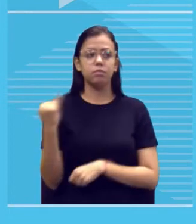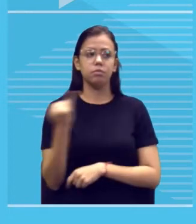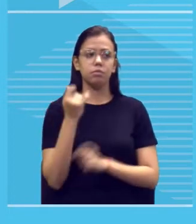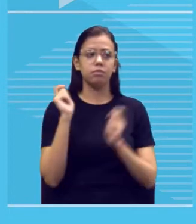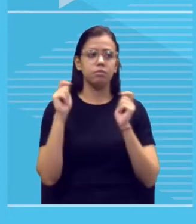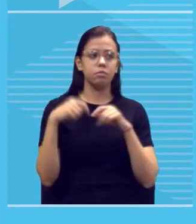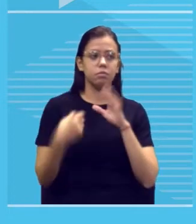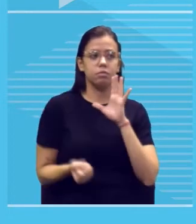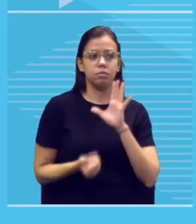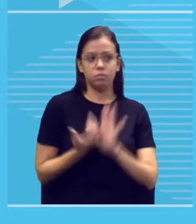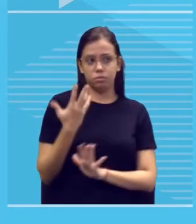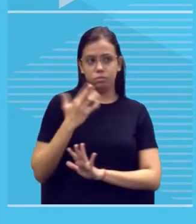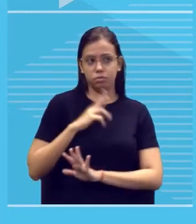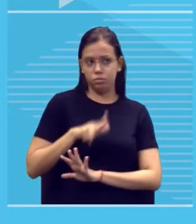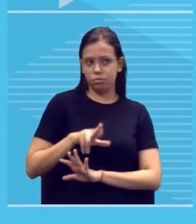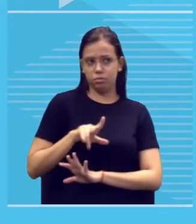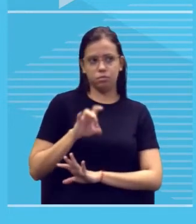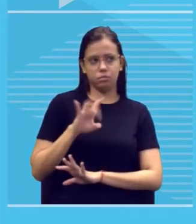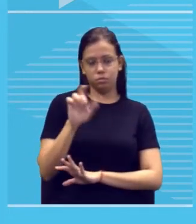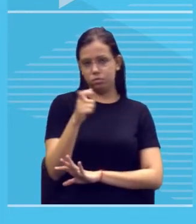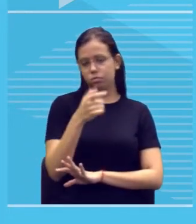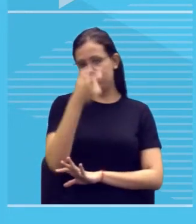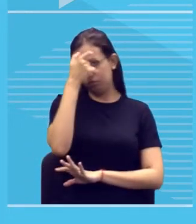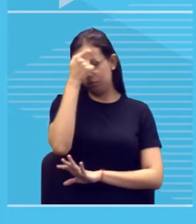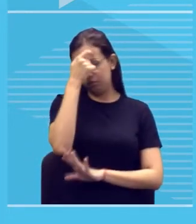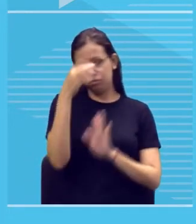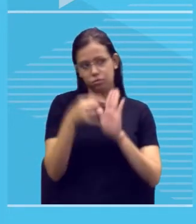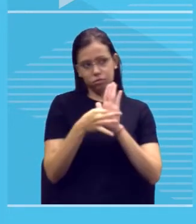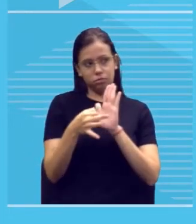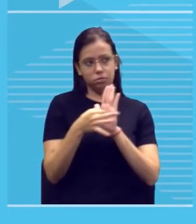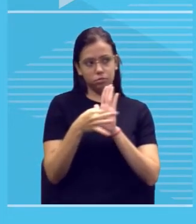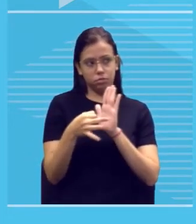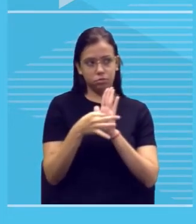desenvolver não só um senso crítico